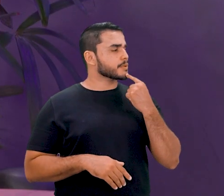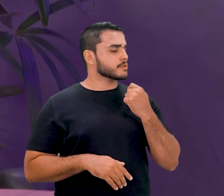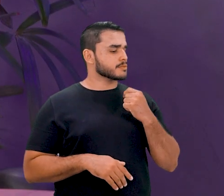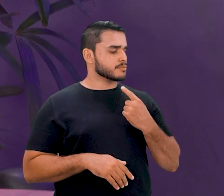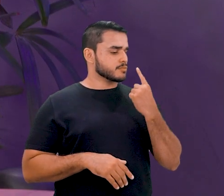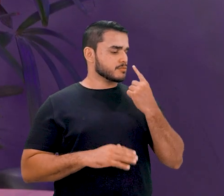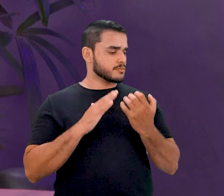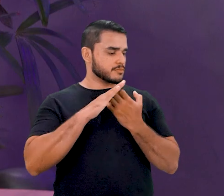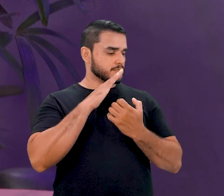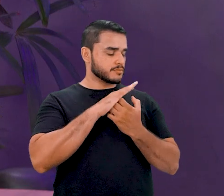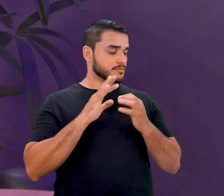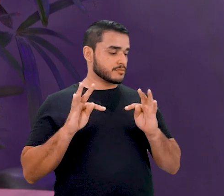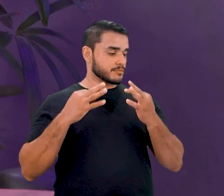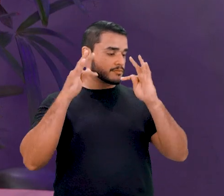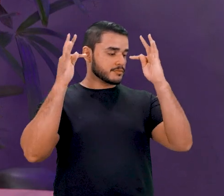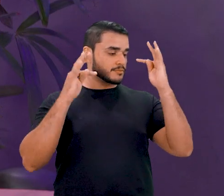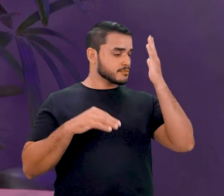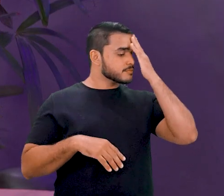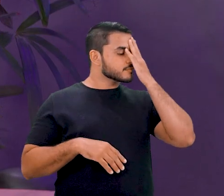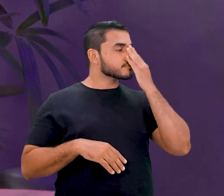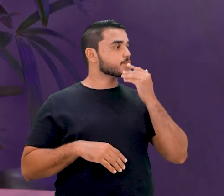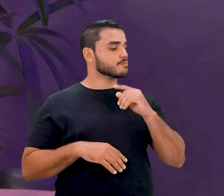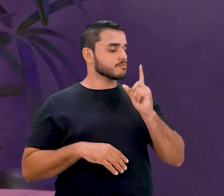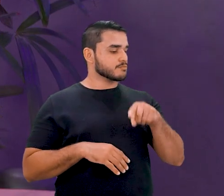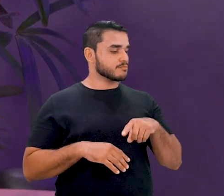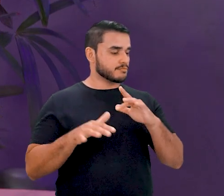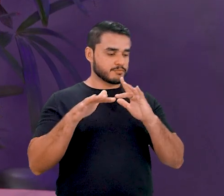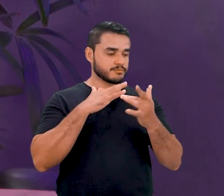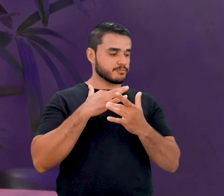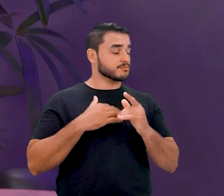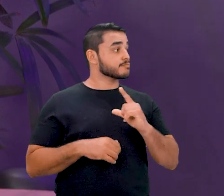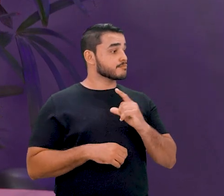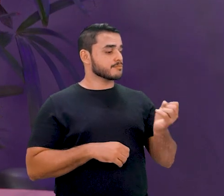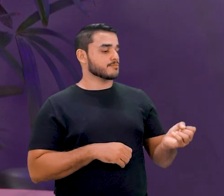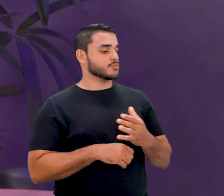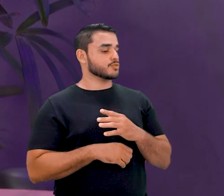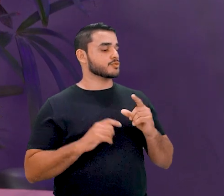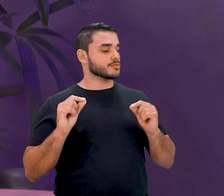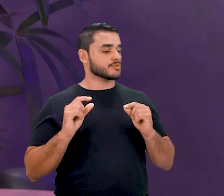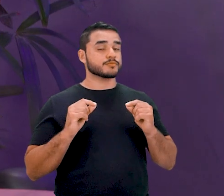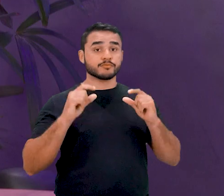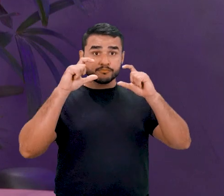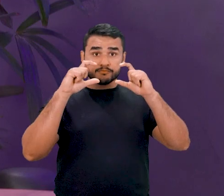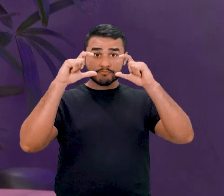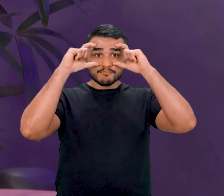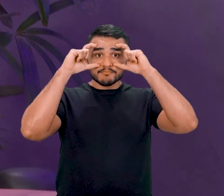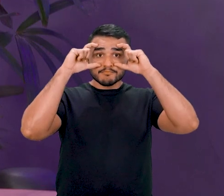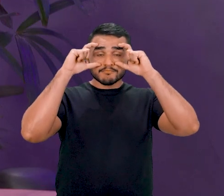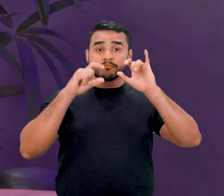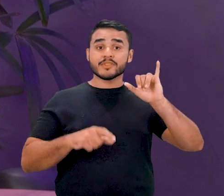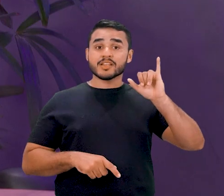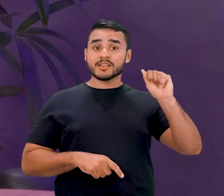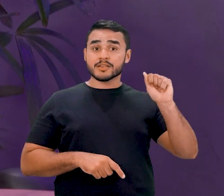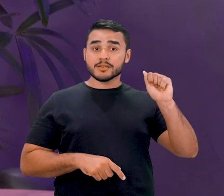uma empresa aí de tecnologia, né, de redes sociais, Sim. criou esse óculos com inteligência